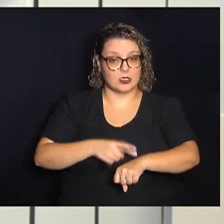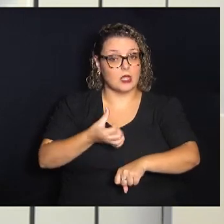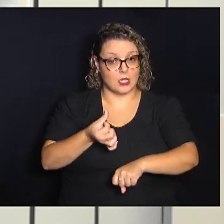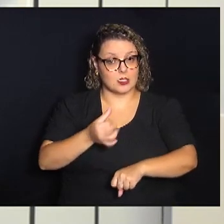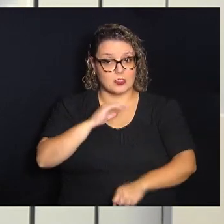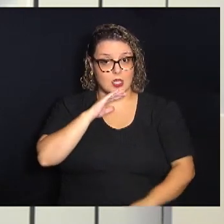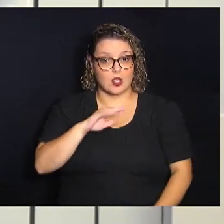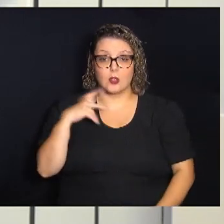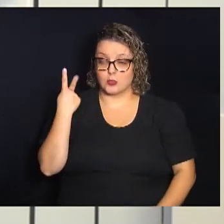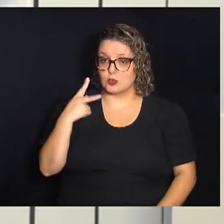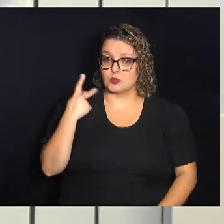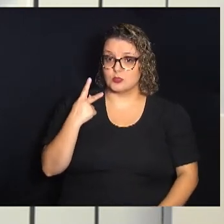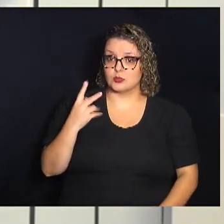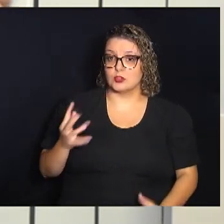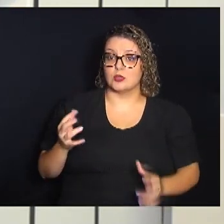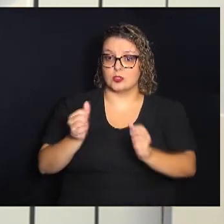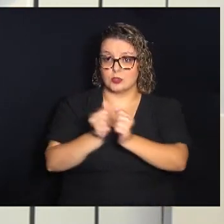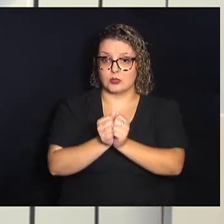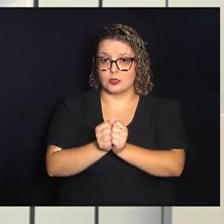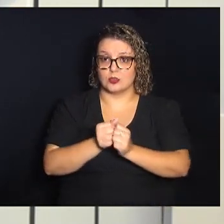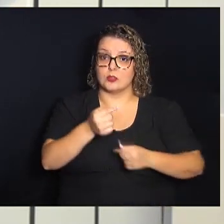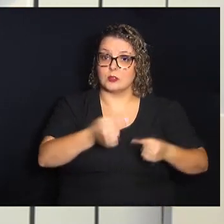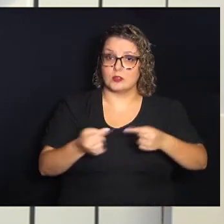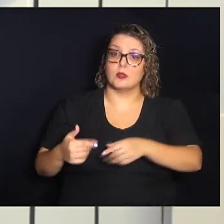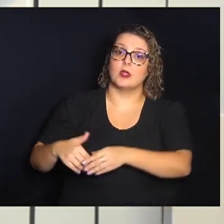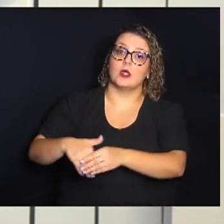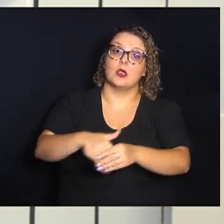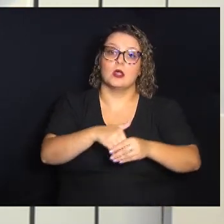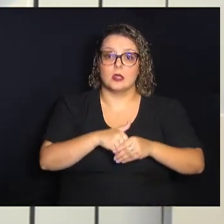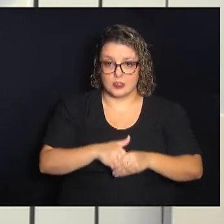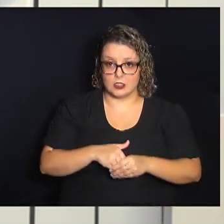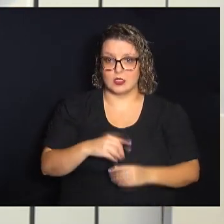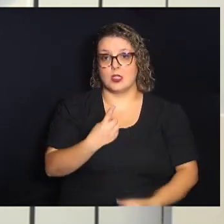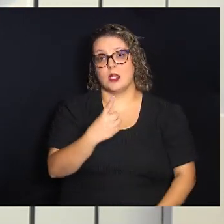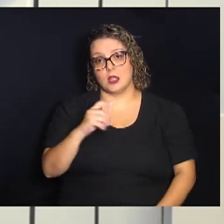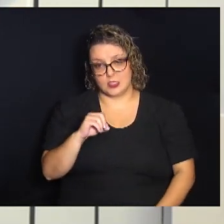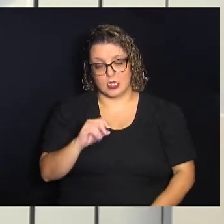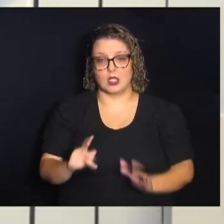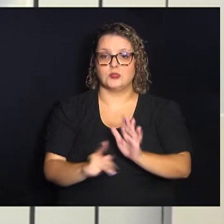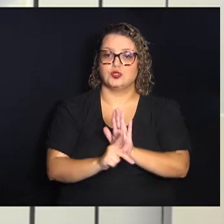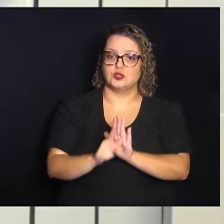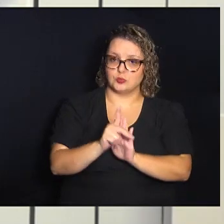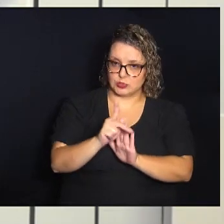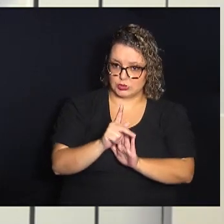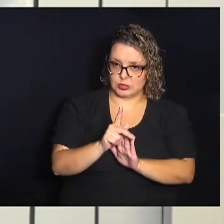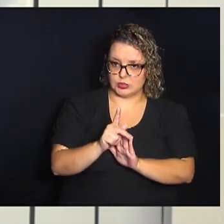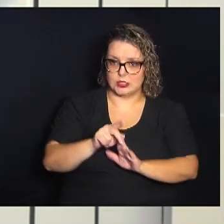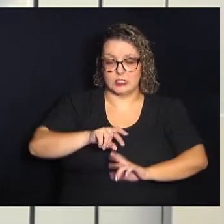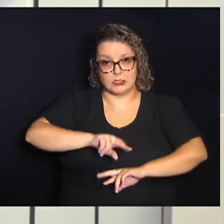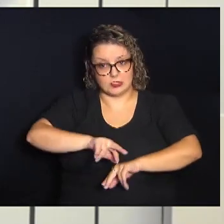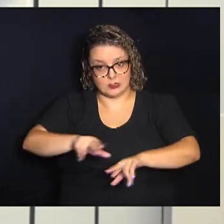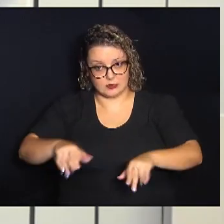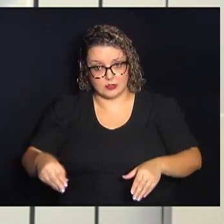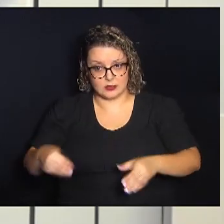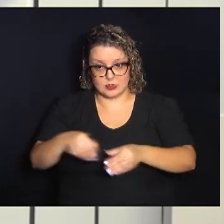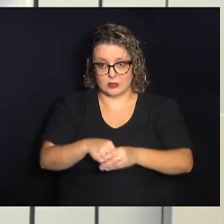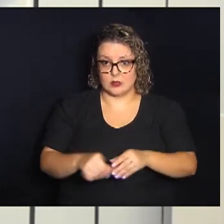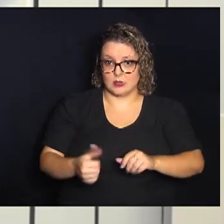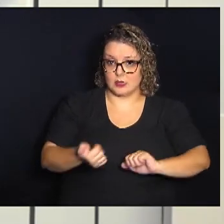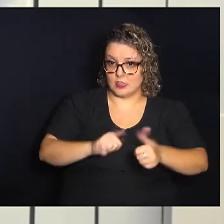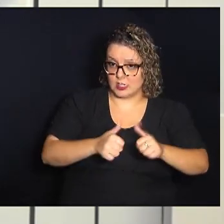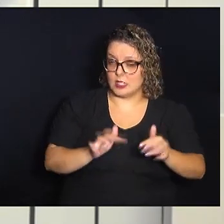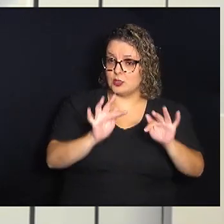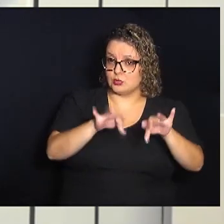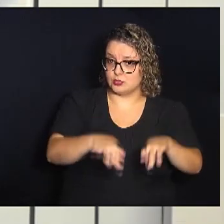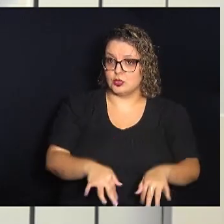os vereadores vão se reunir para discutir e votar 10 projetos. Entre eles está em análise final